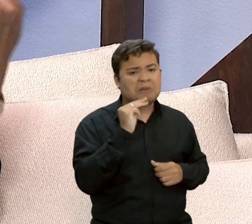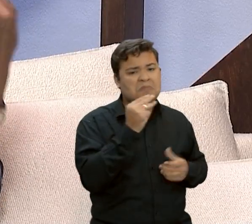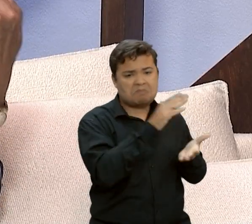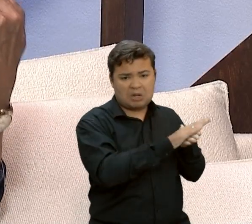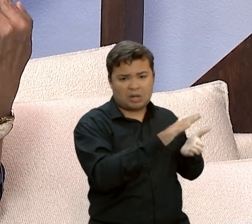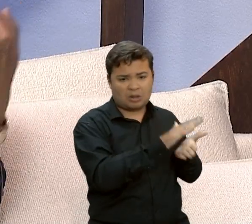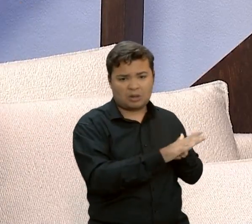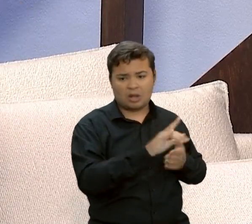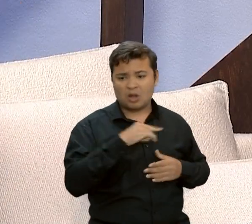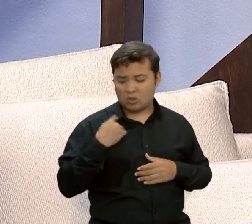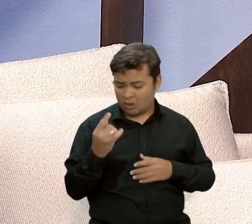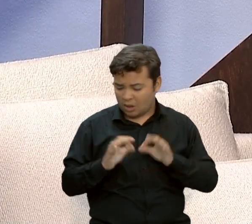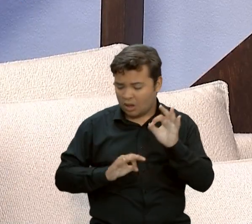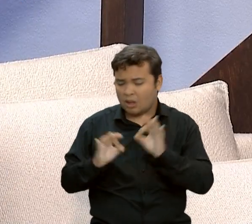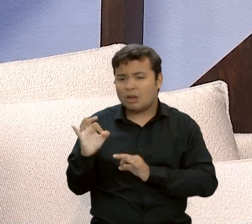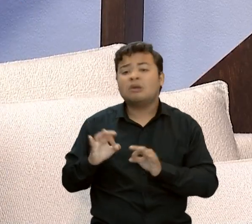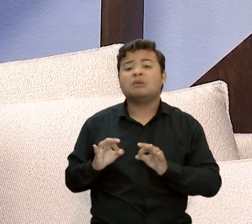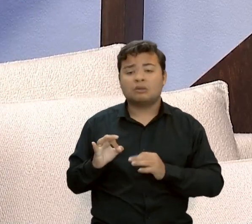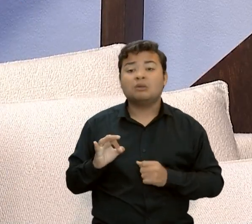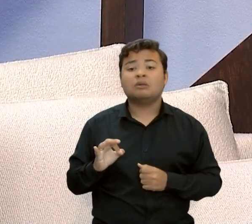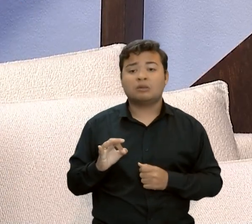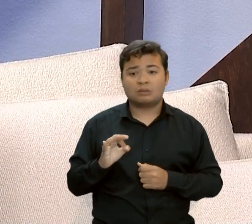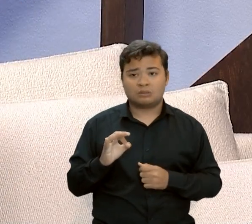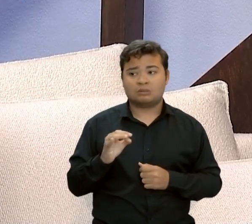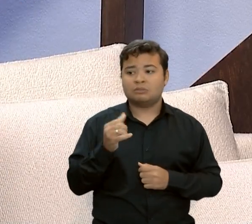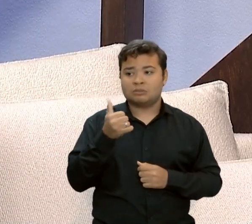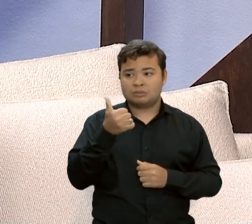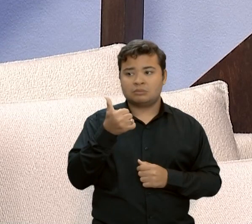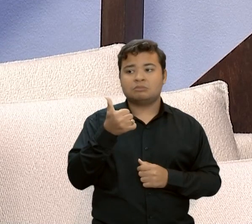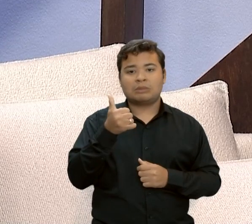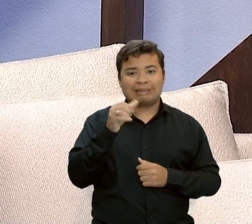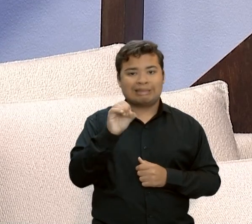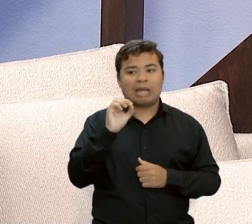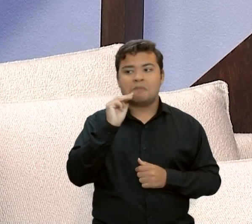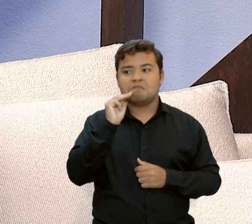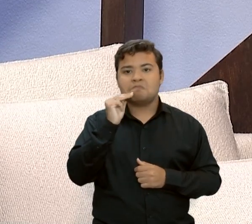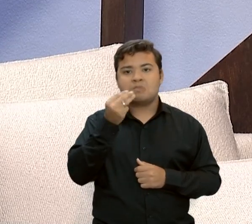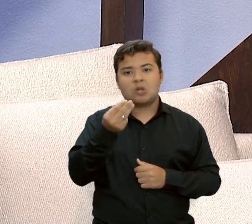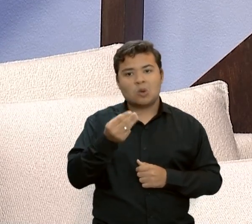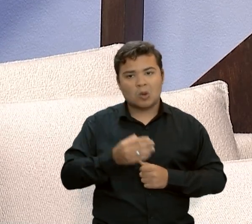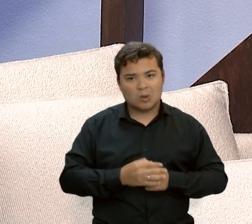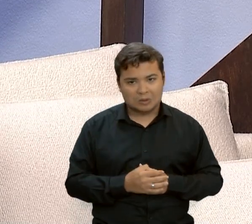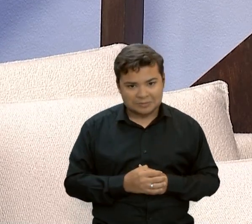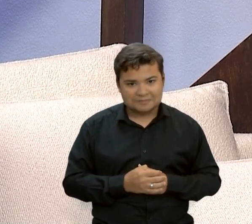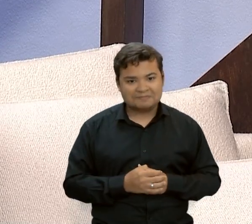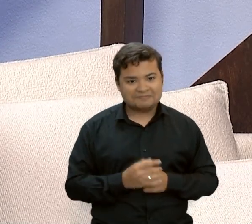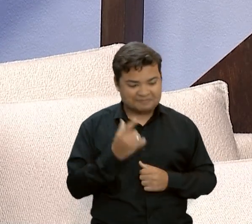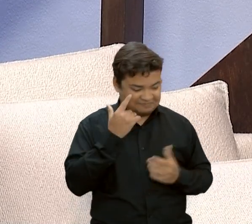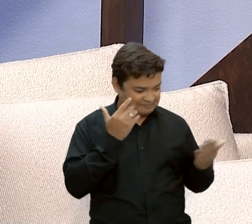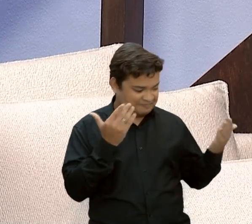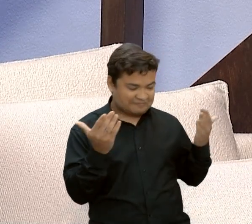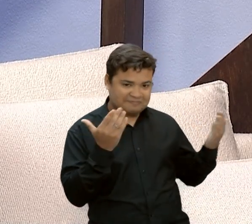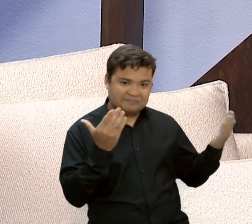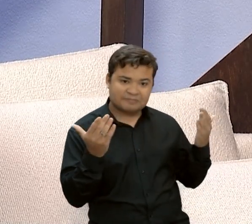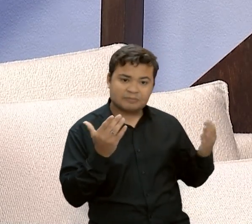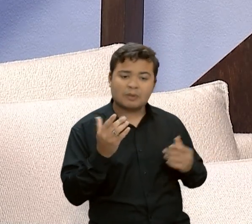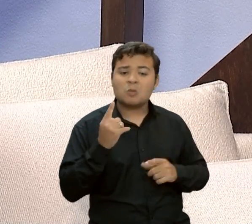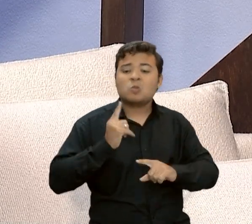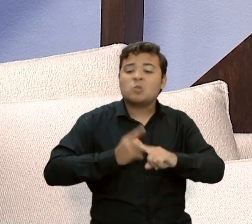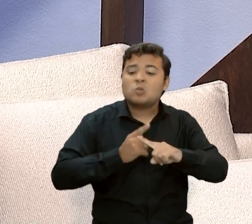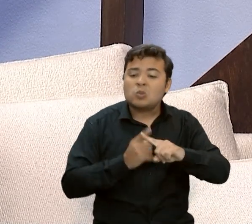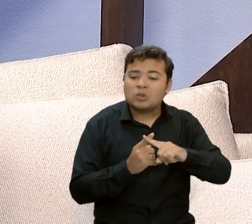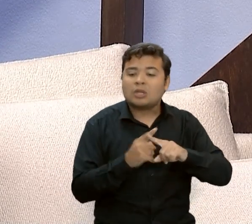tendo que montar uma imagem analógica. Por quê? A gente usou o melhor possível, da forma melhor